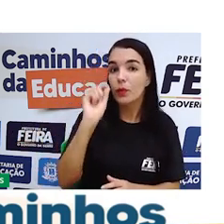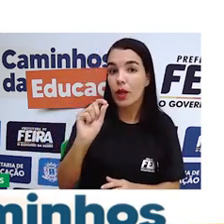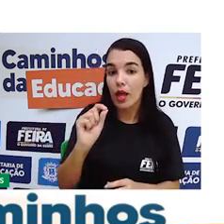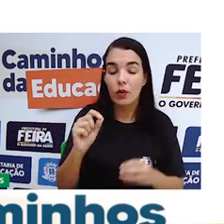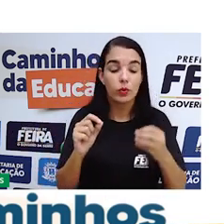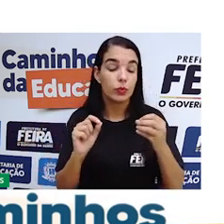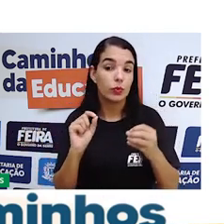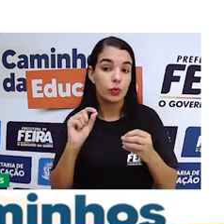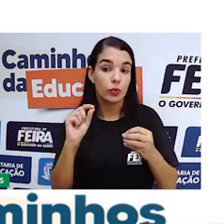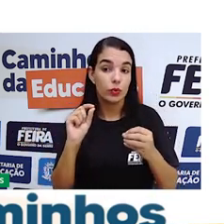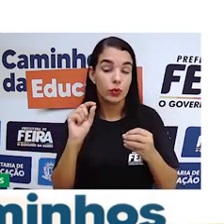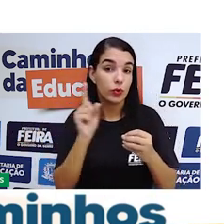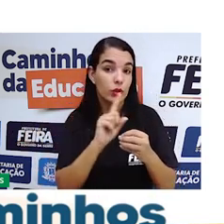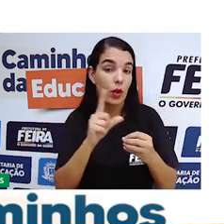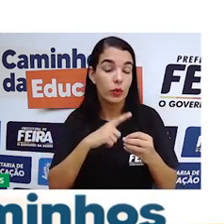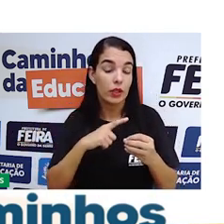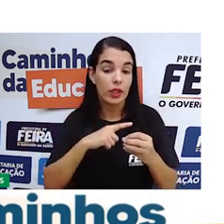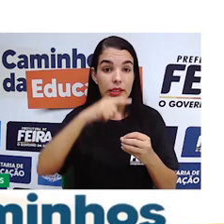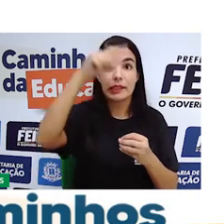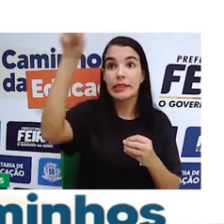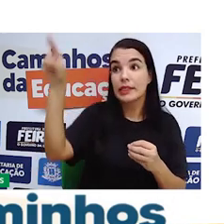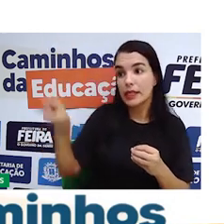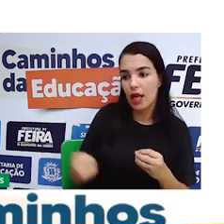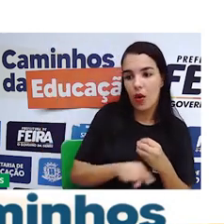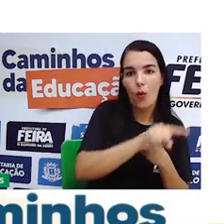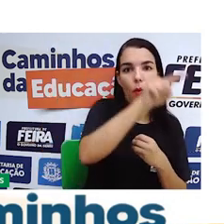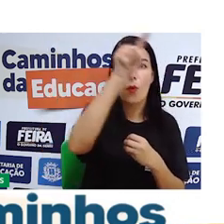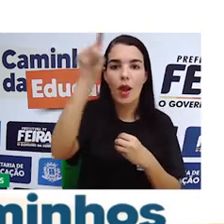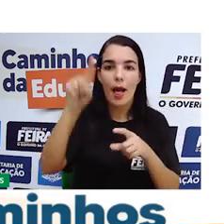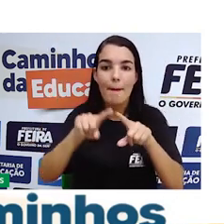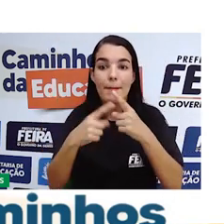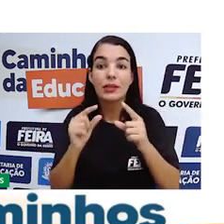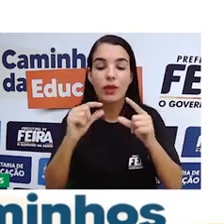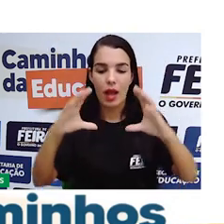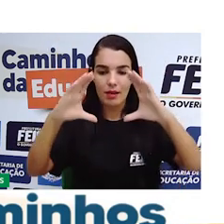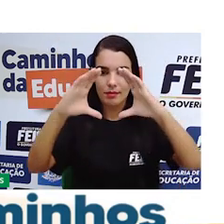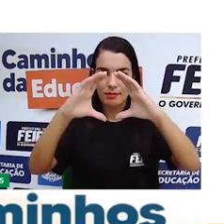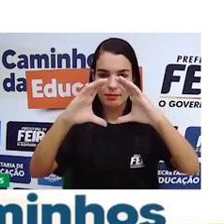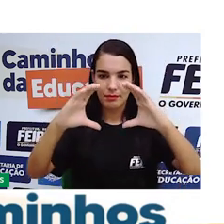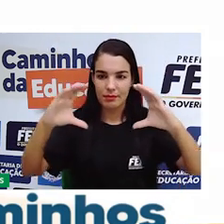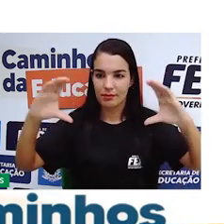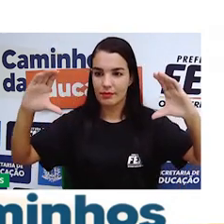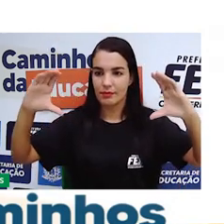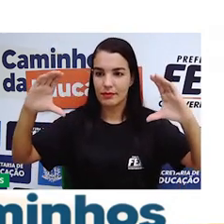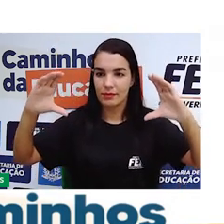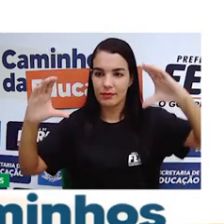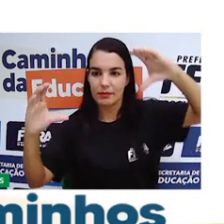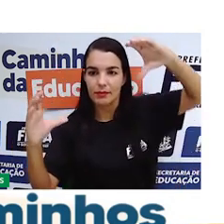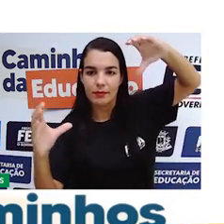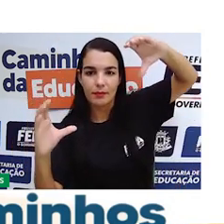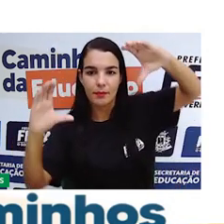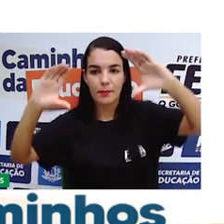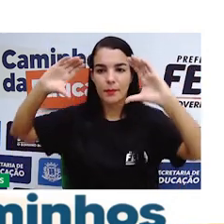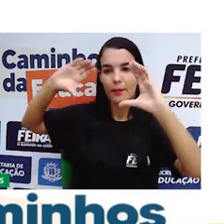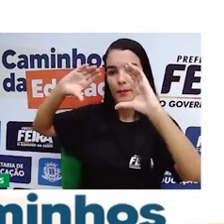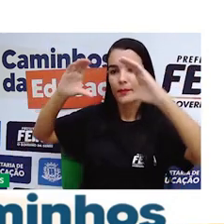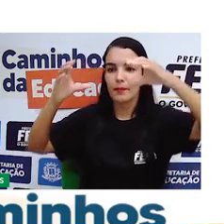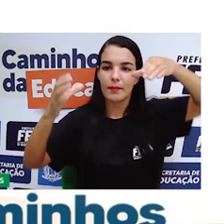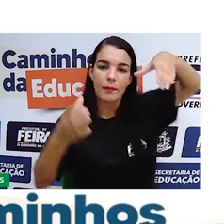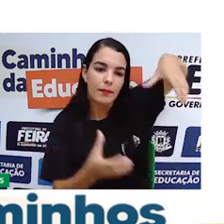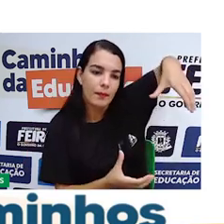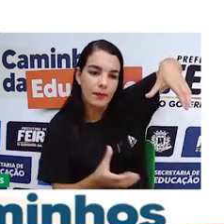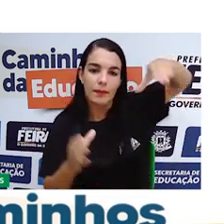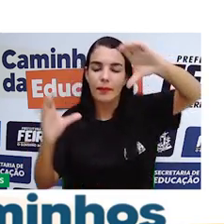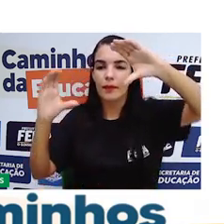órbita que não é circular, mas um pouco como uma elipse e agir em um eixo sobre si mesma com